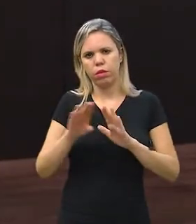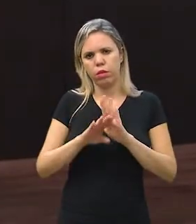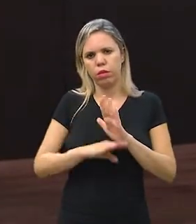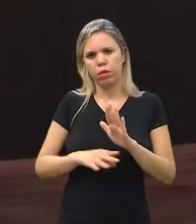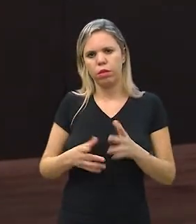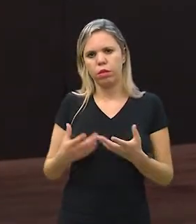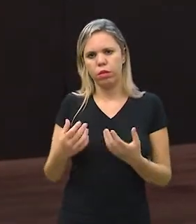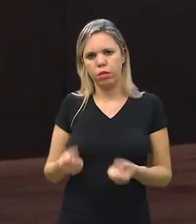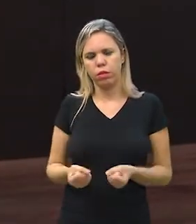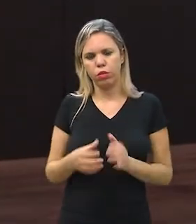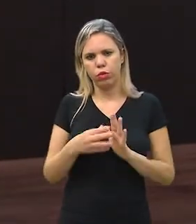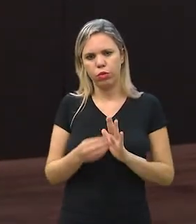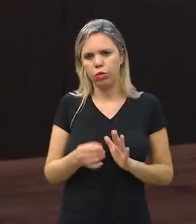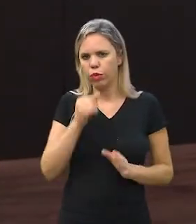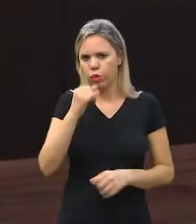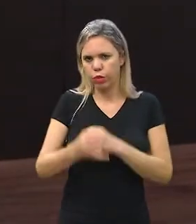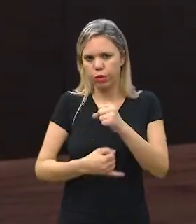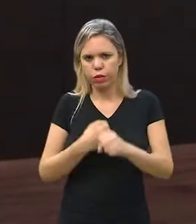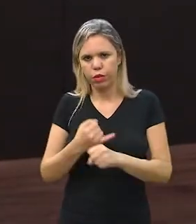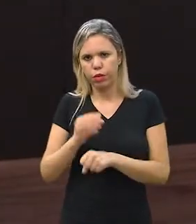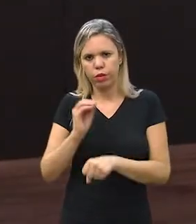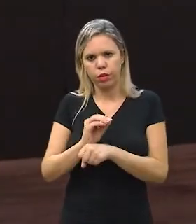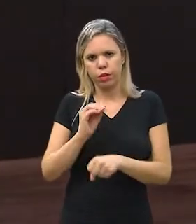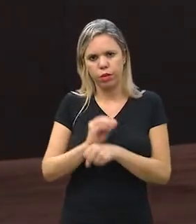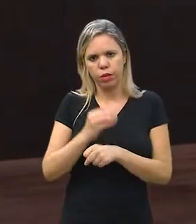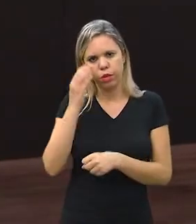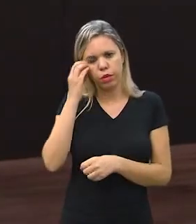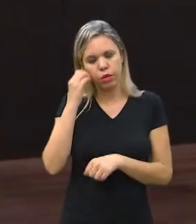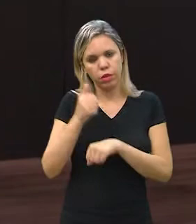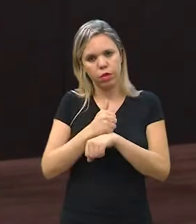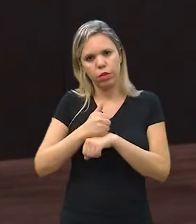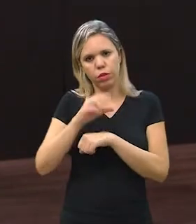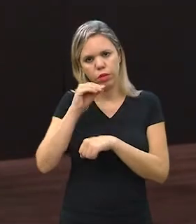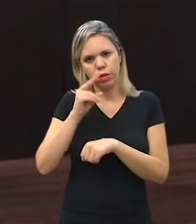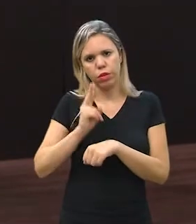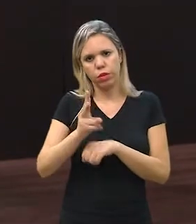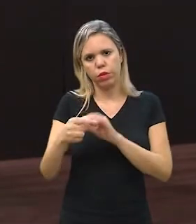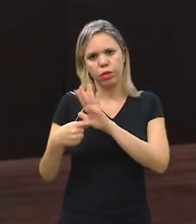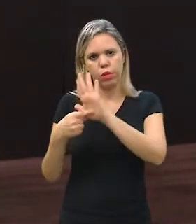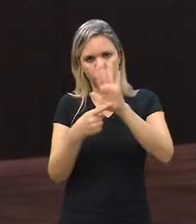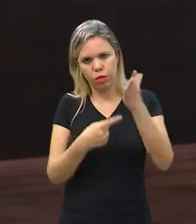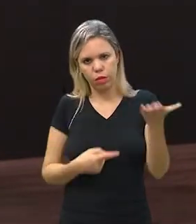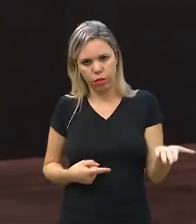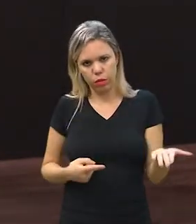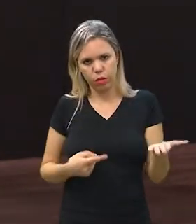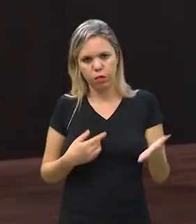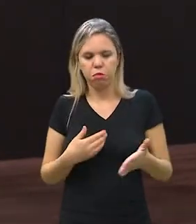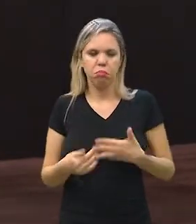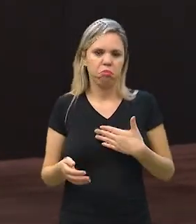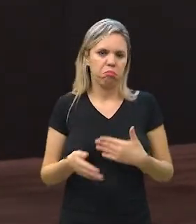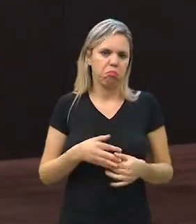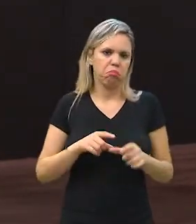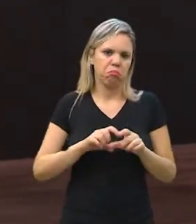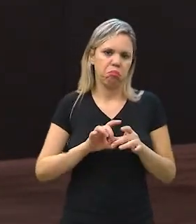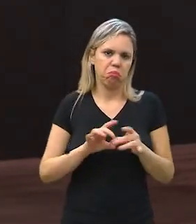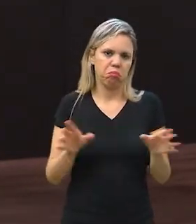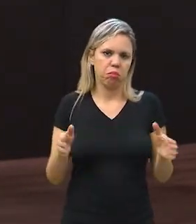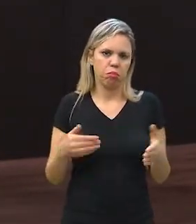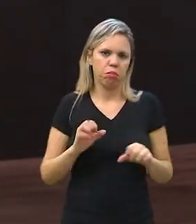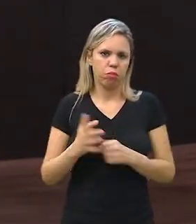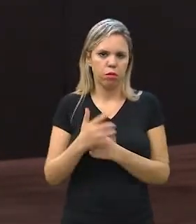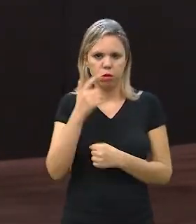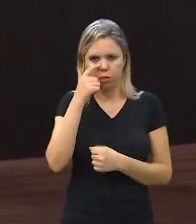Empreendedor aderiu a esse modelo online para proteger a nossa equipe, continuar mostrando que, independente